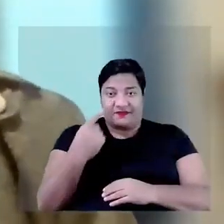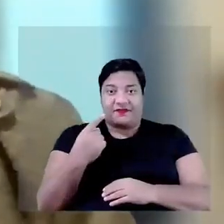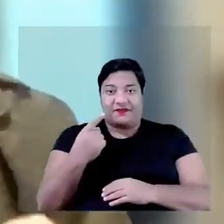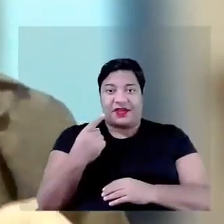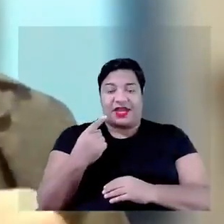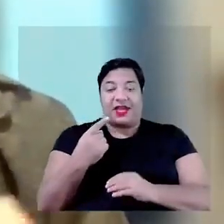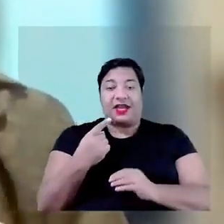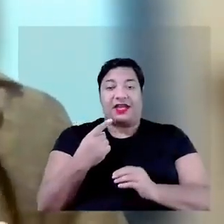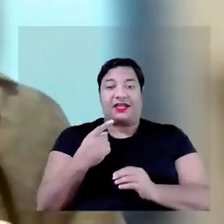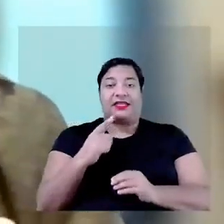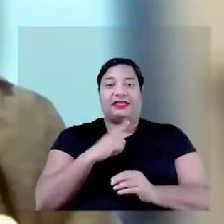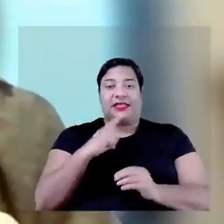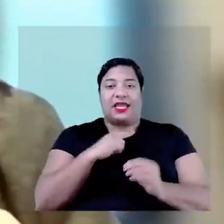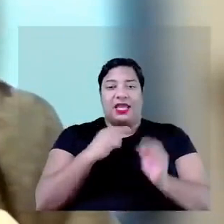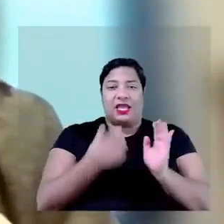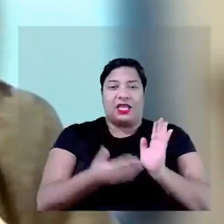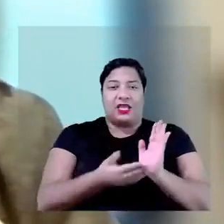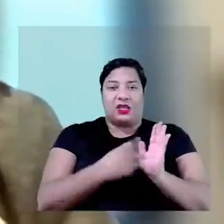São Paulo. Todo,